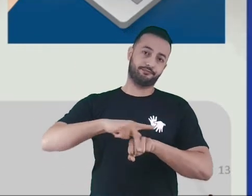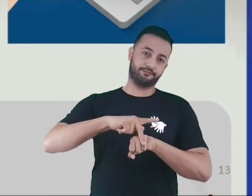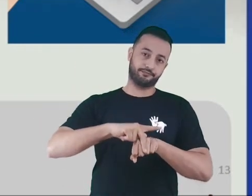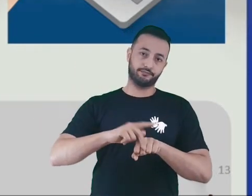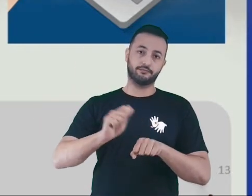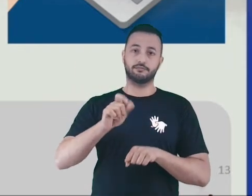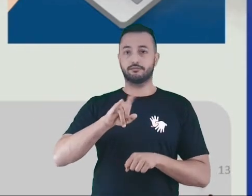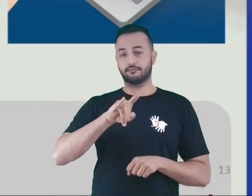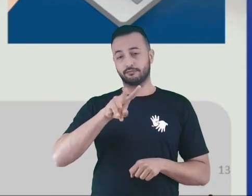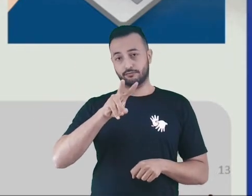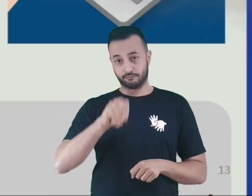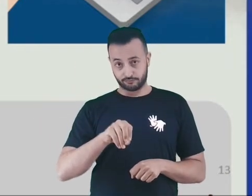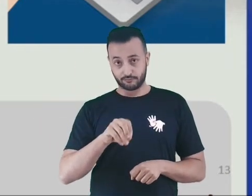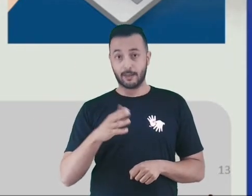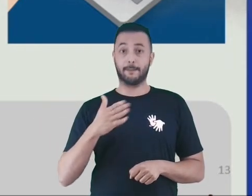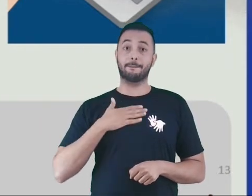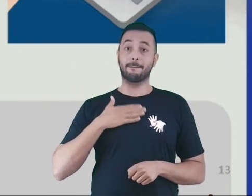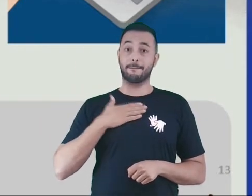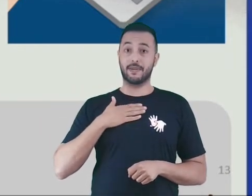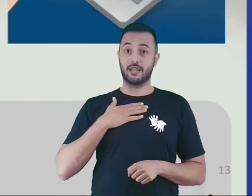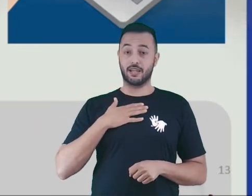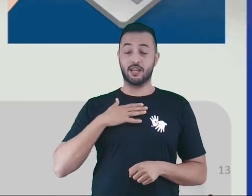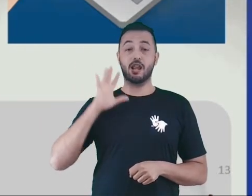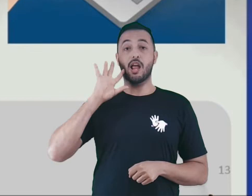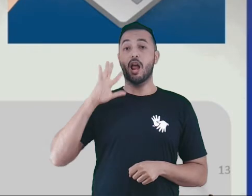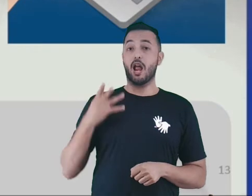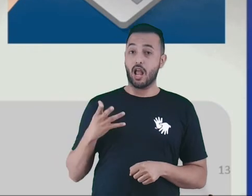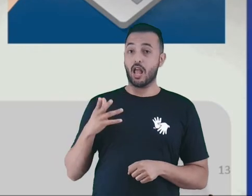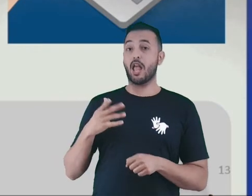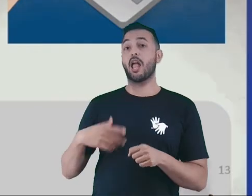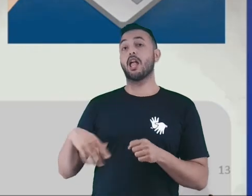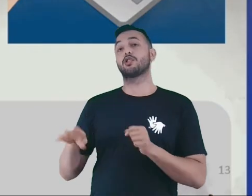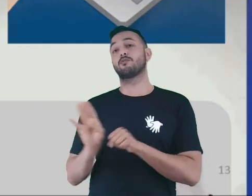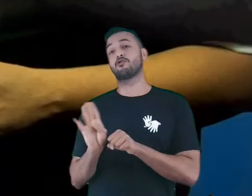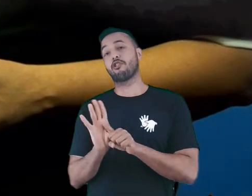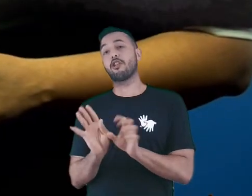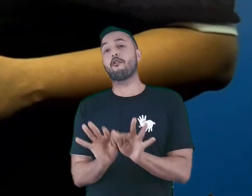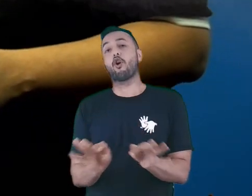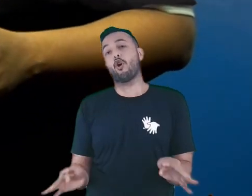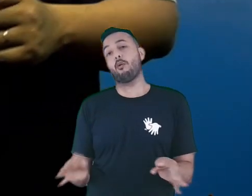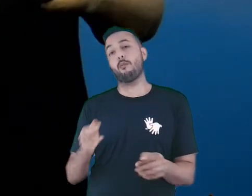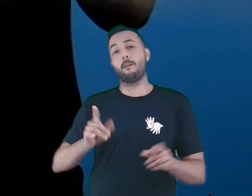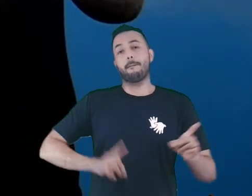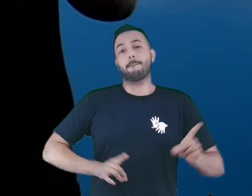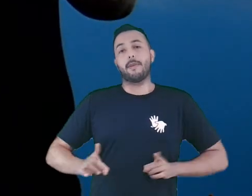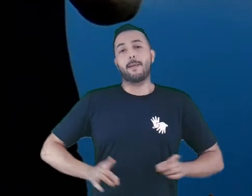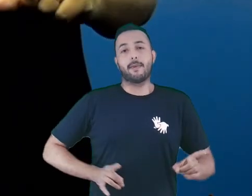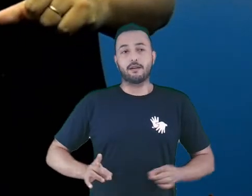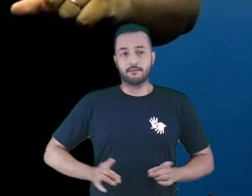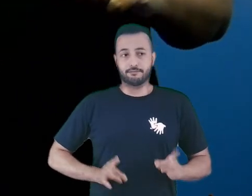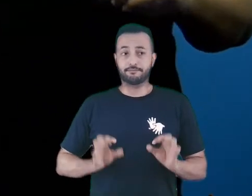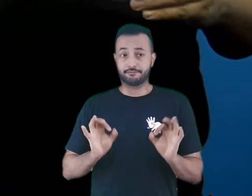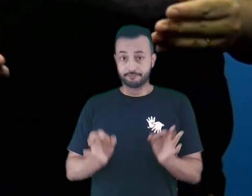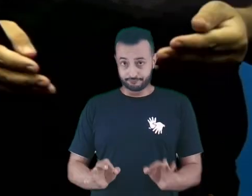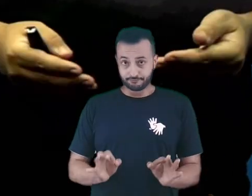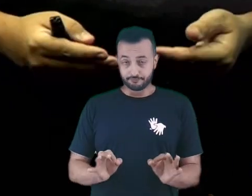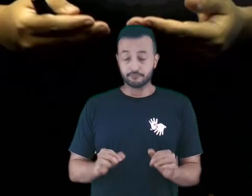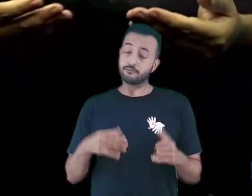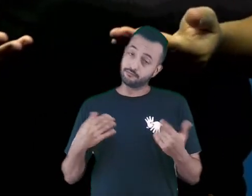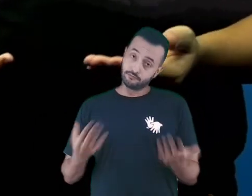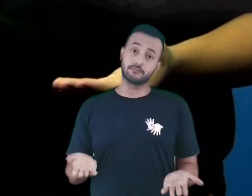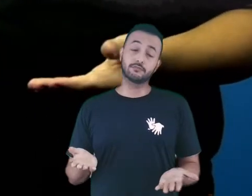adjetivo minha determina o substantivo comum prima, certo? Nesse caso,